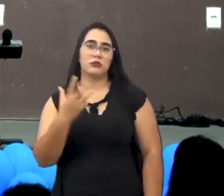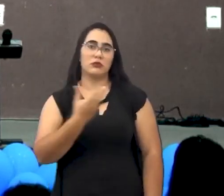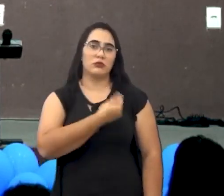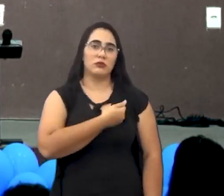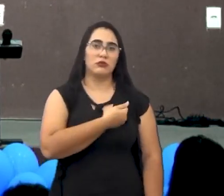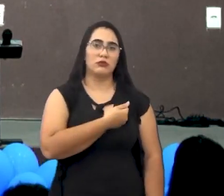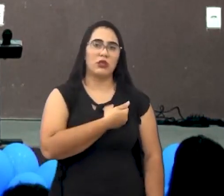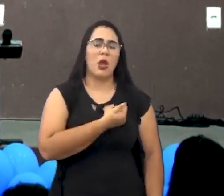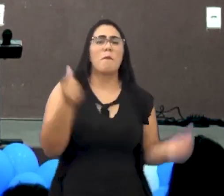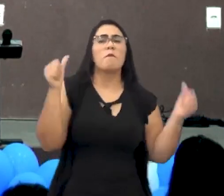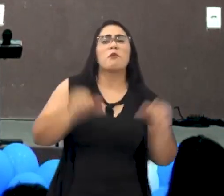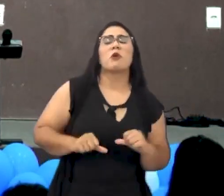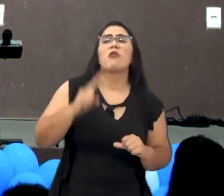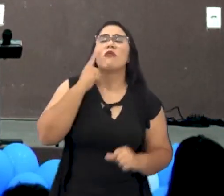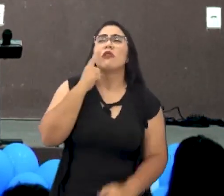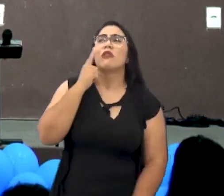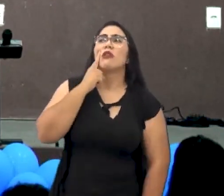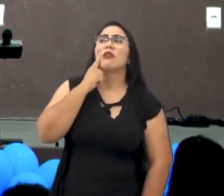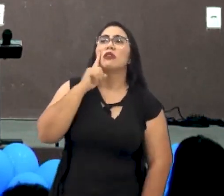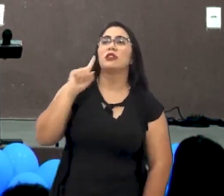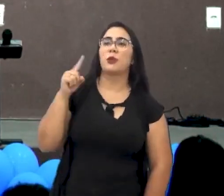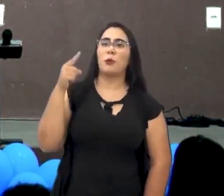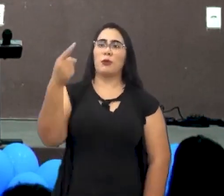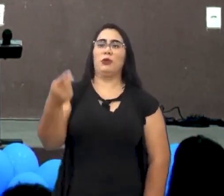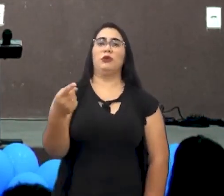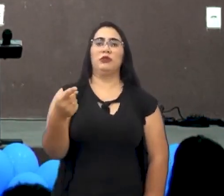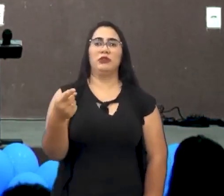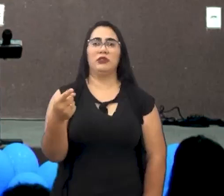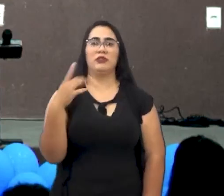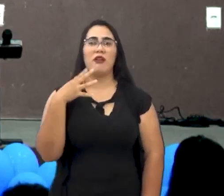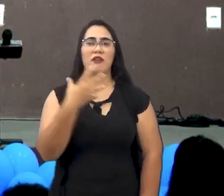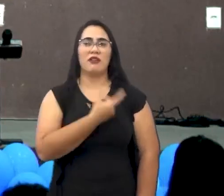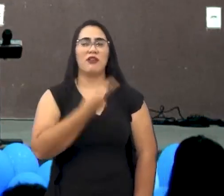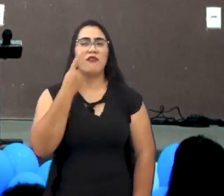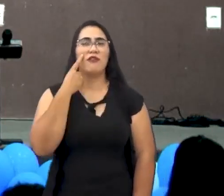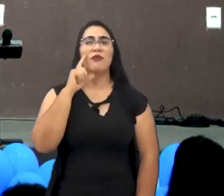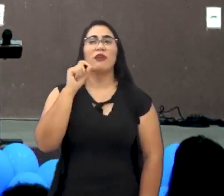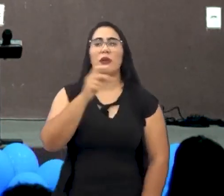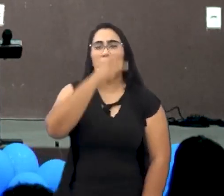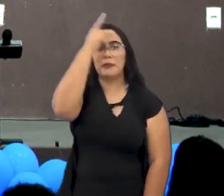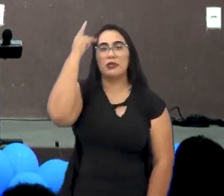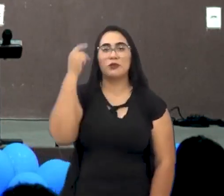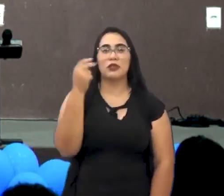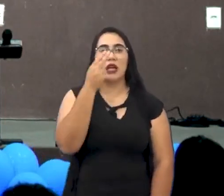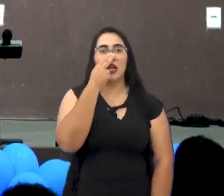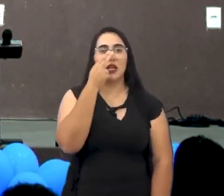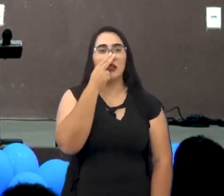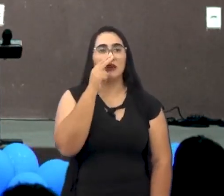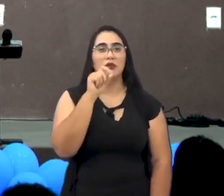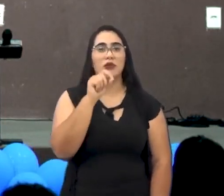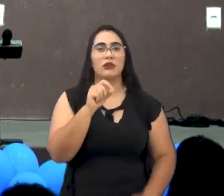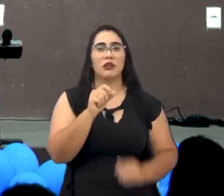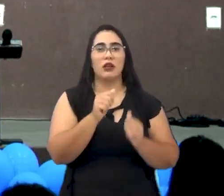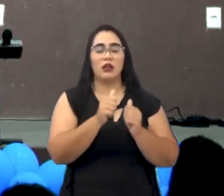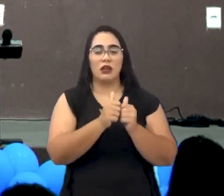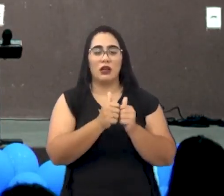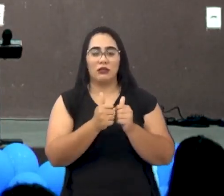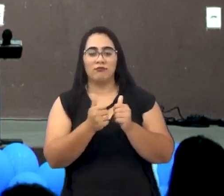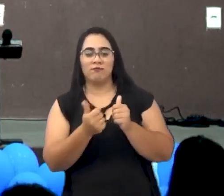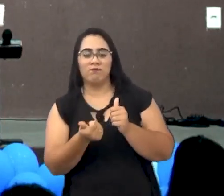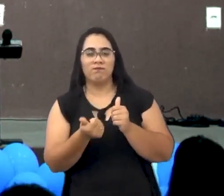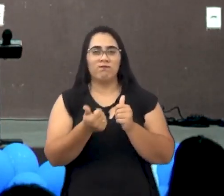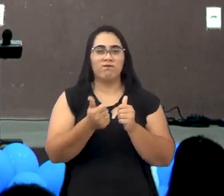E o pior é ver depois da salvação, ver crentes se perdendo nisso. No mais básico da